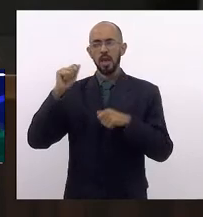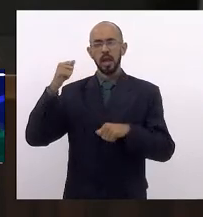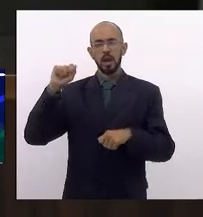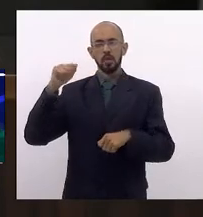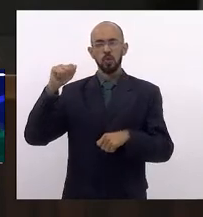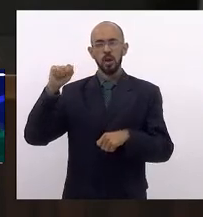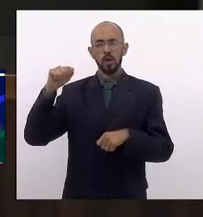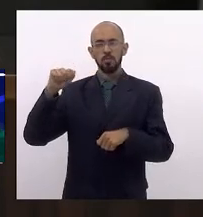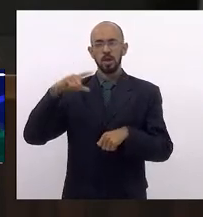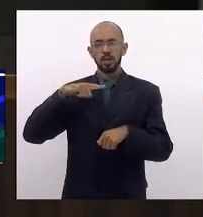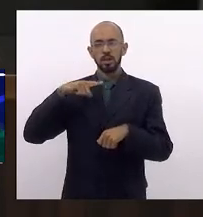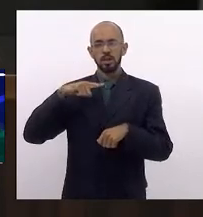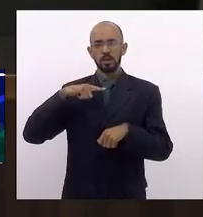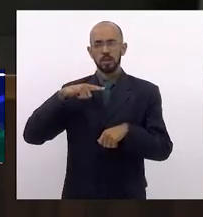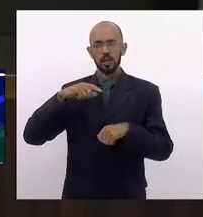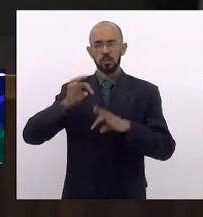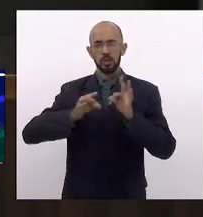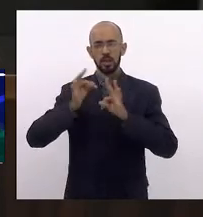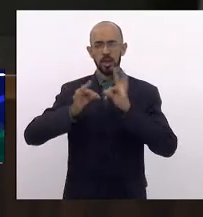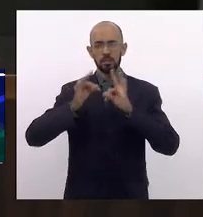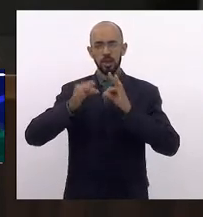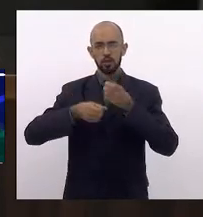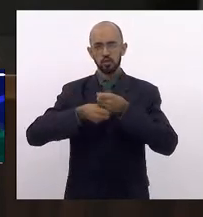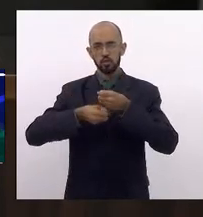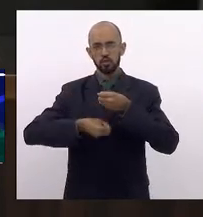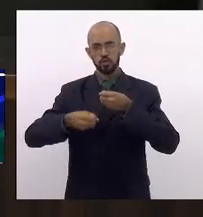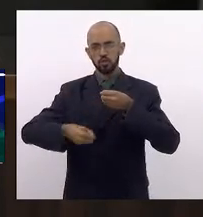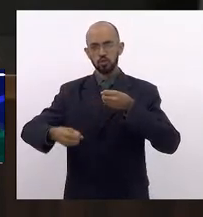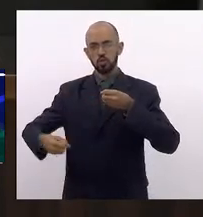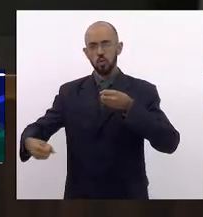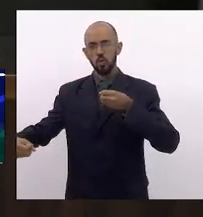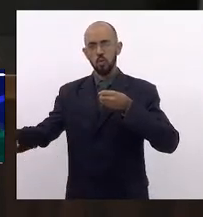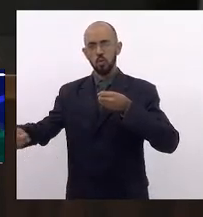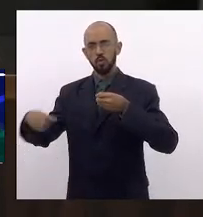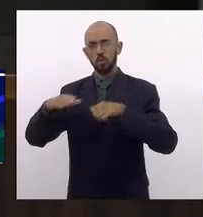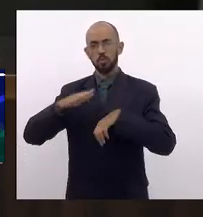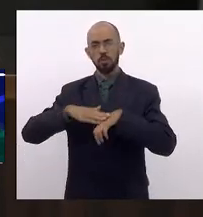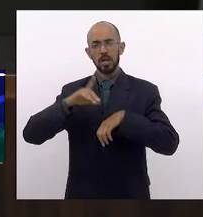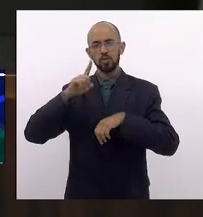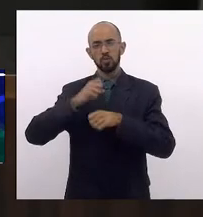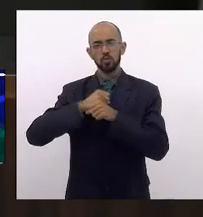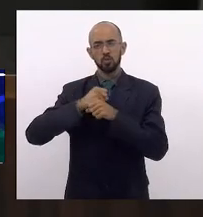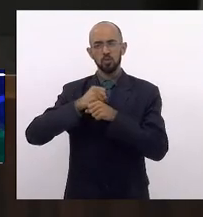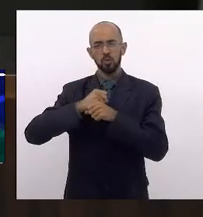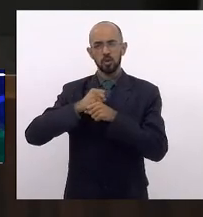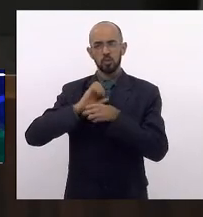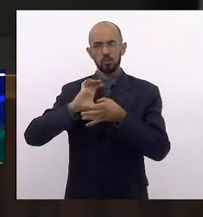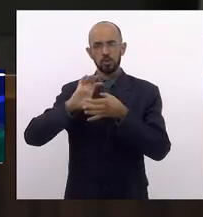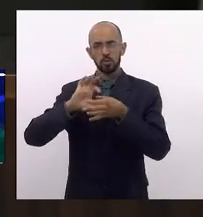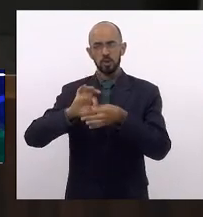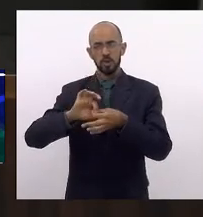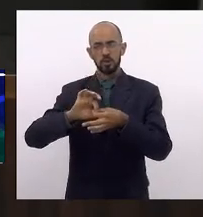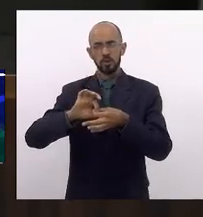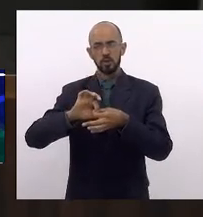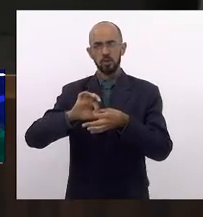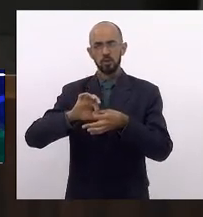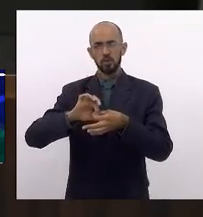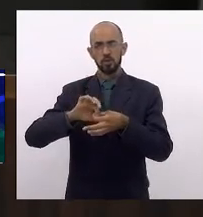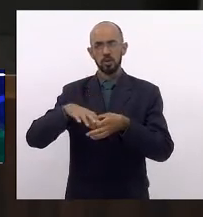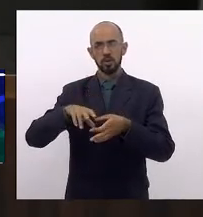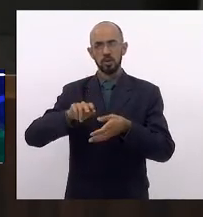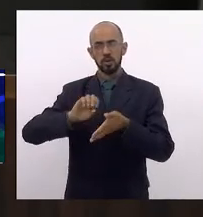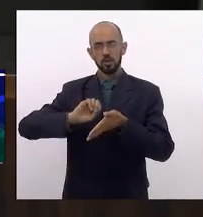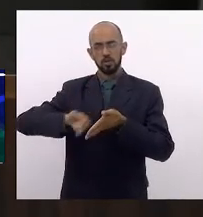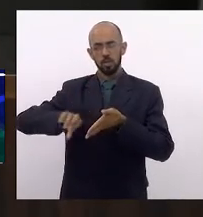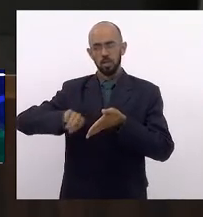que tem uma estação de tratamento de esgoto há mais de um ano pediu ligação na rede não tem a ligação e o esgoto